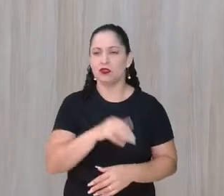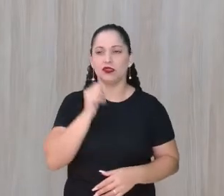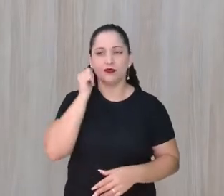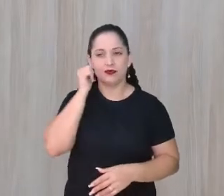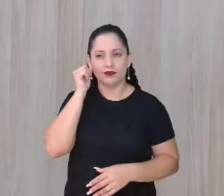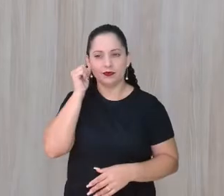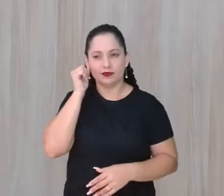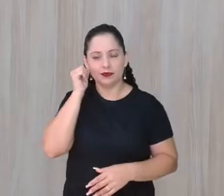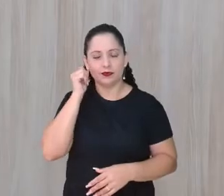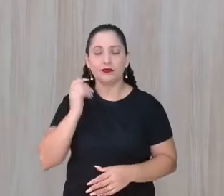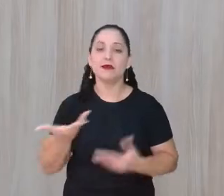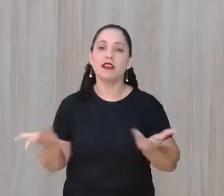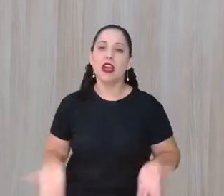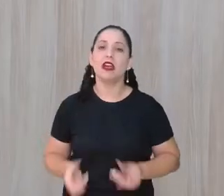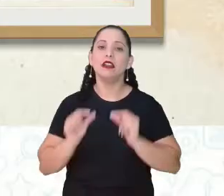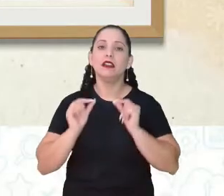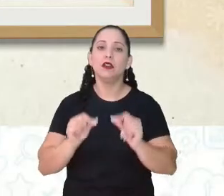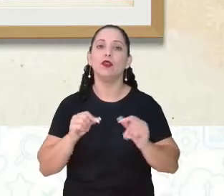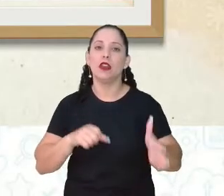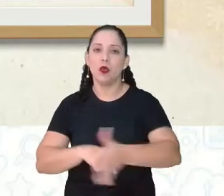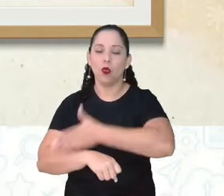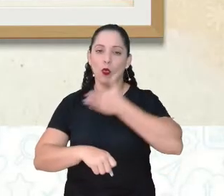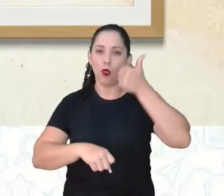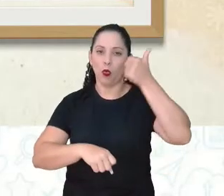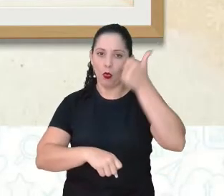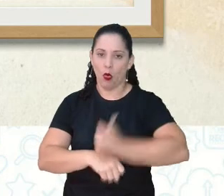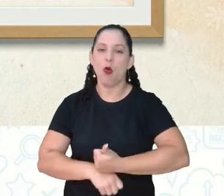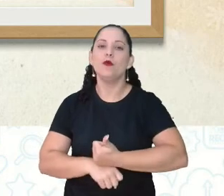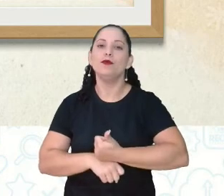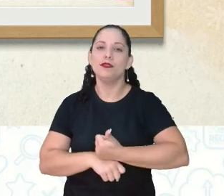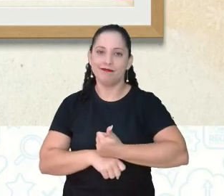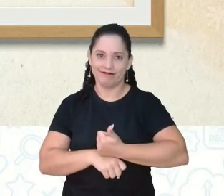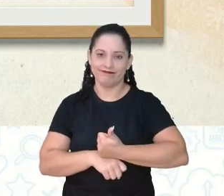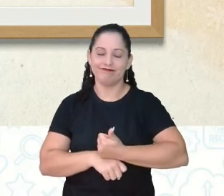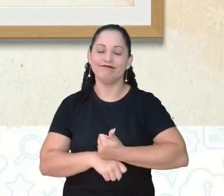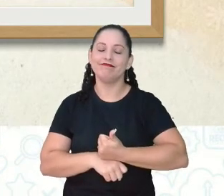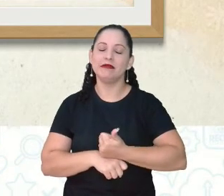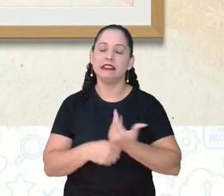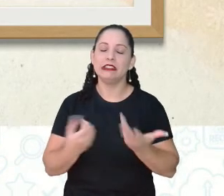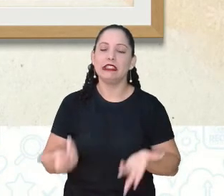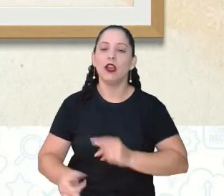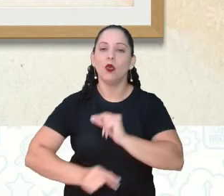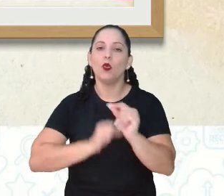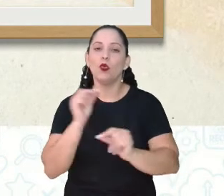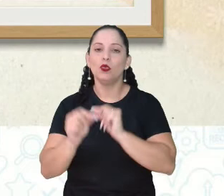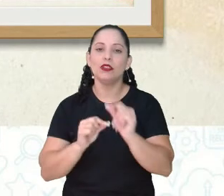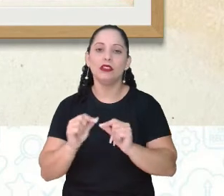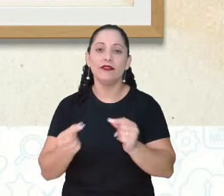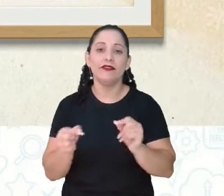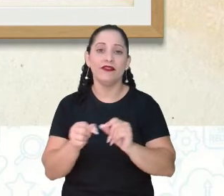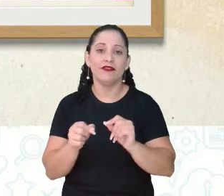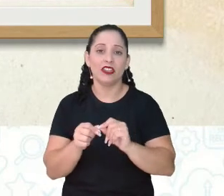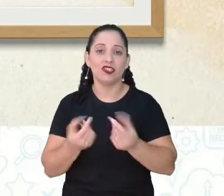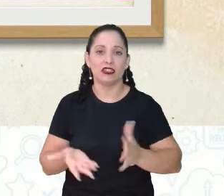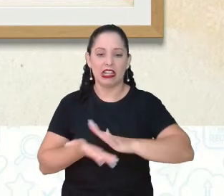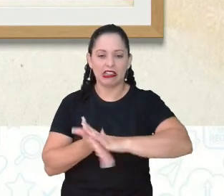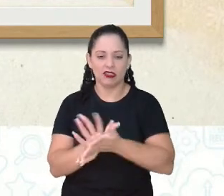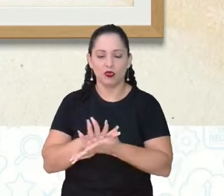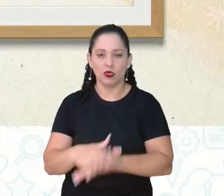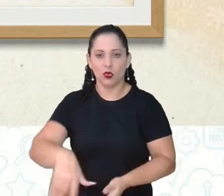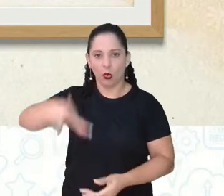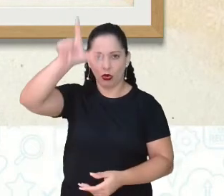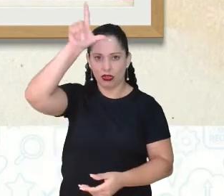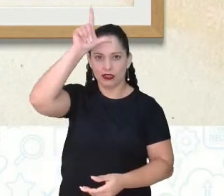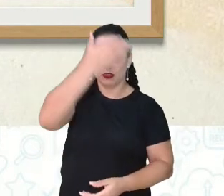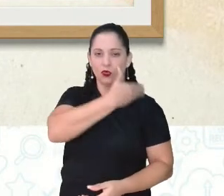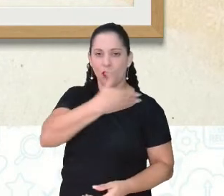aí um golpe, vejam aí, derrubou e guilhotinou Robespierre, o próprio líder do governo, né? Ele